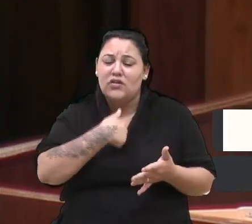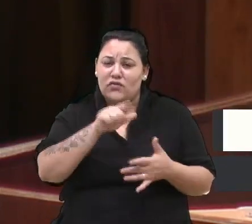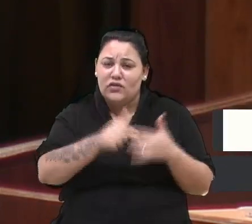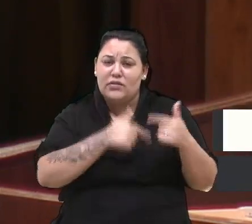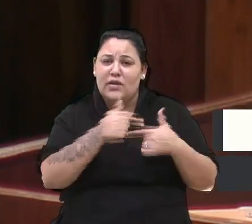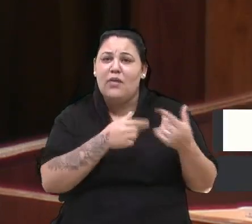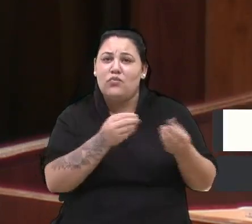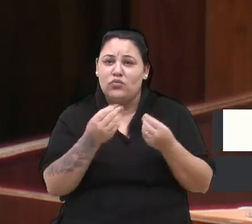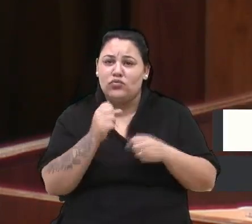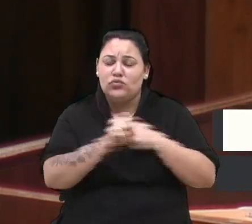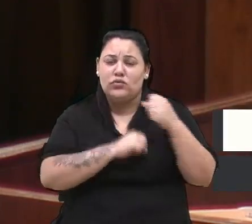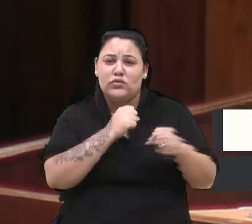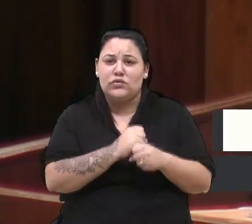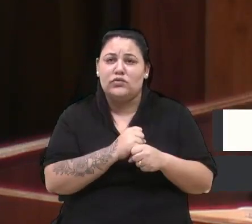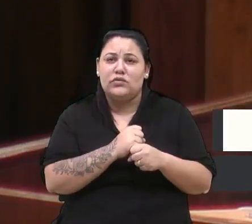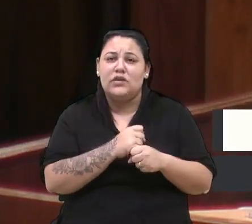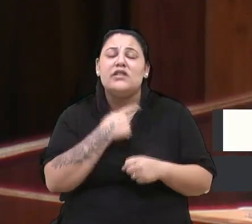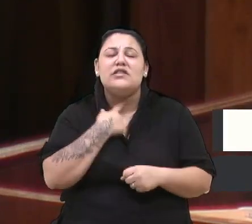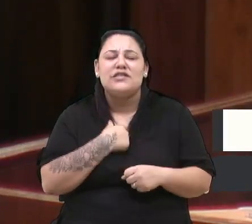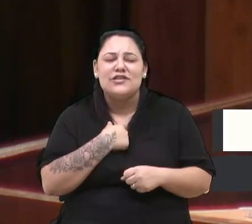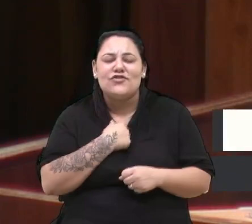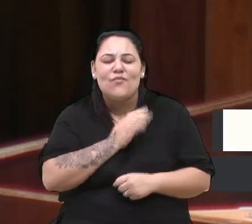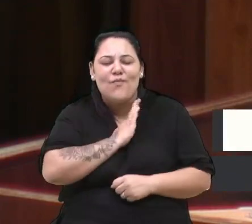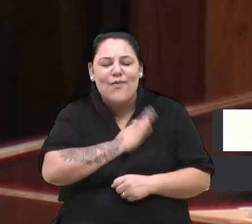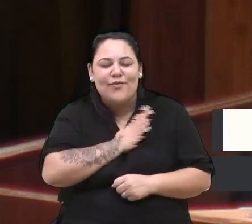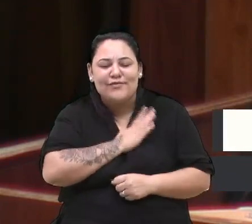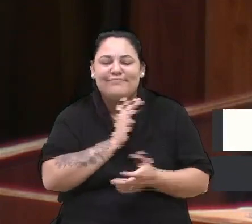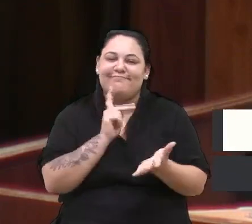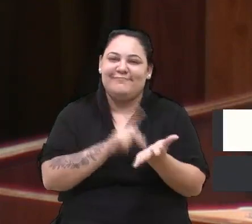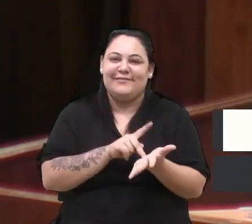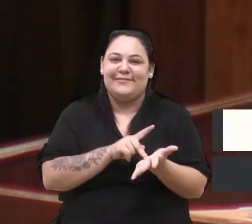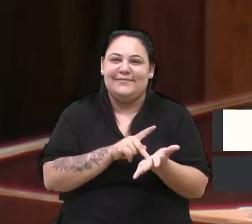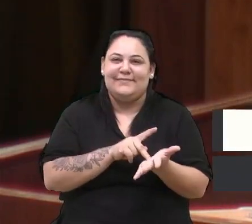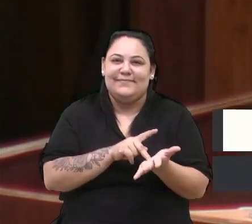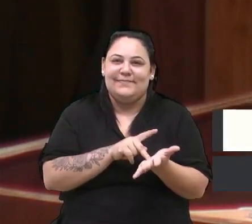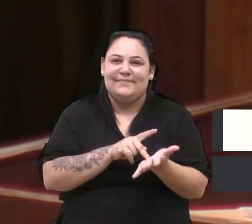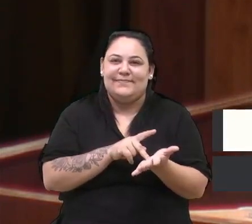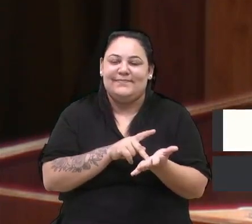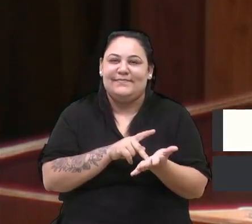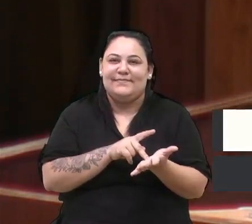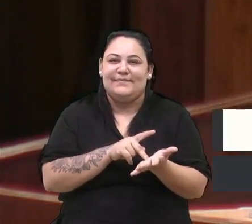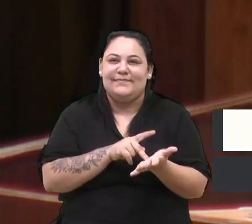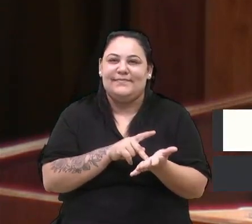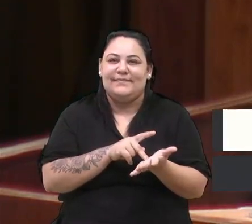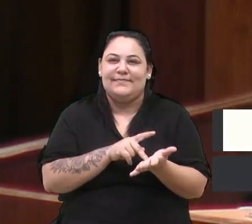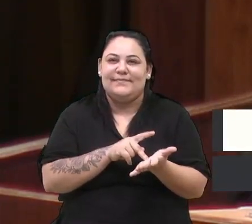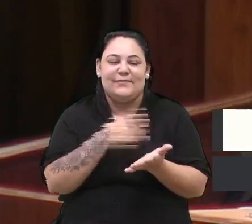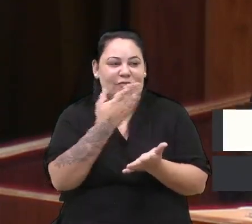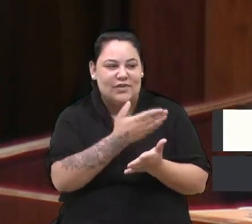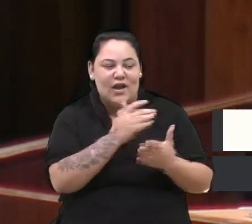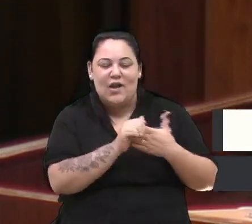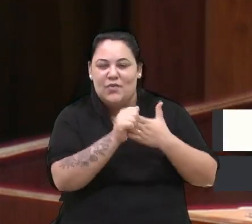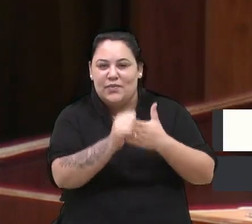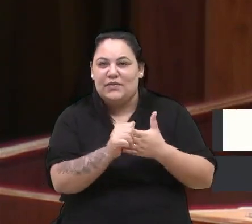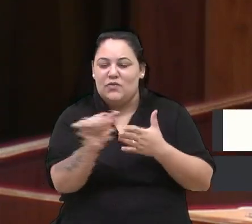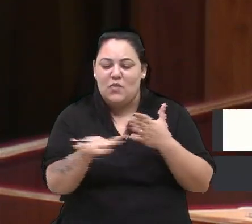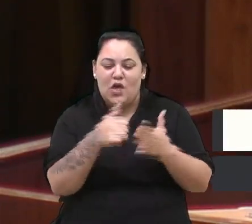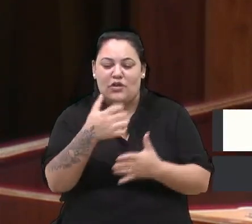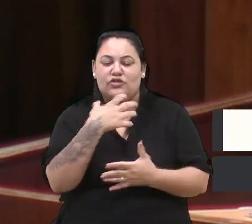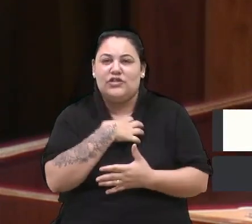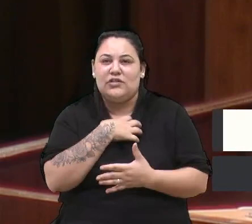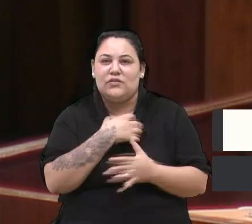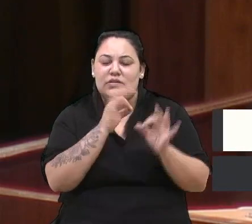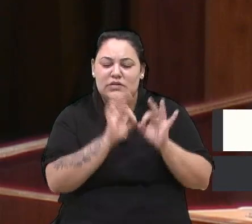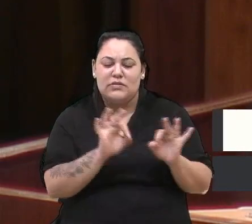dedicando. E desejo do fundo do meu coração, nobre presidente, que conduza da melhor forma possível, serena,